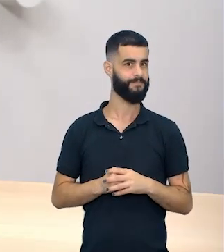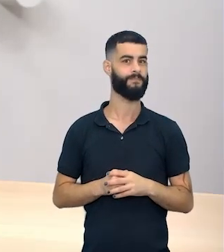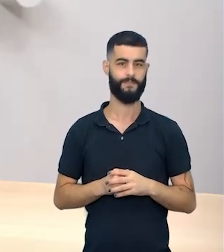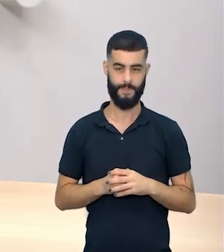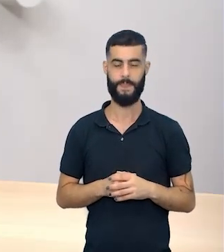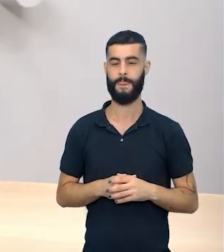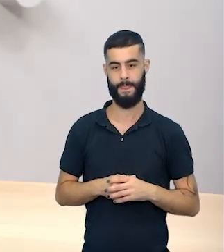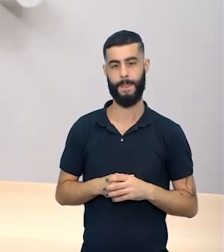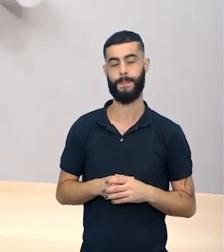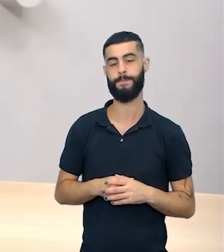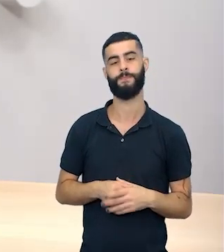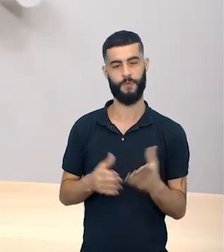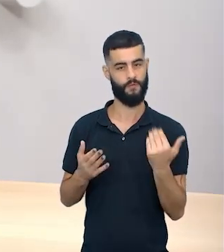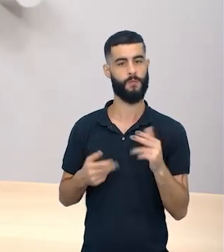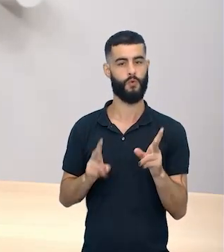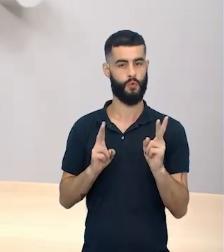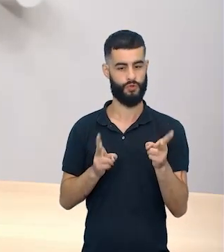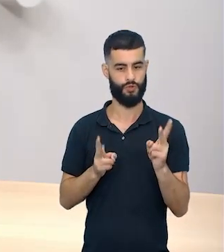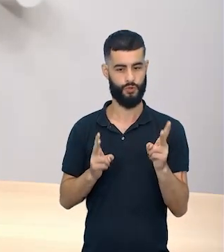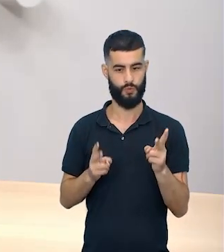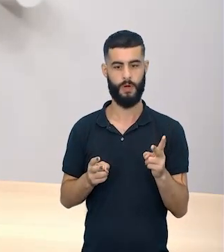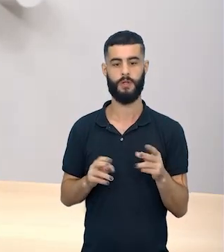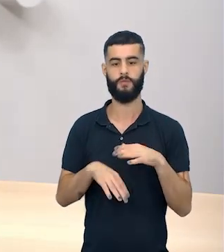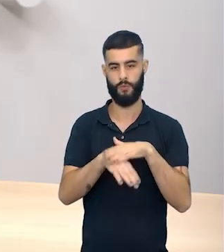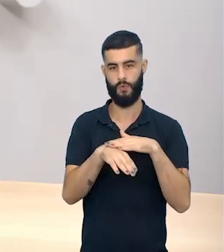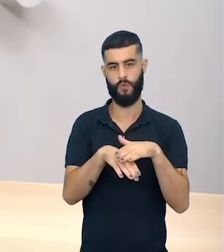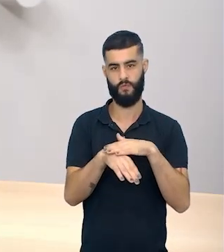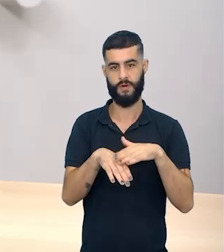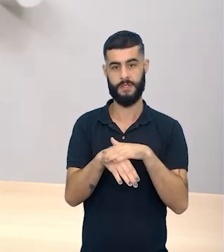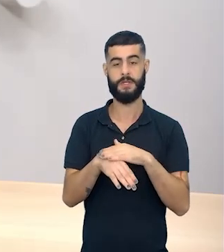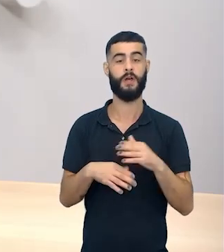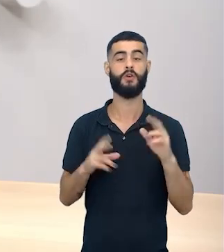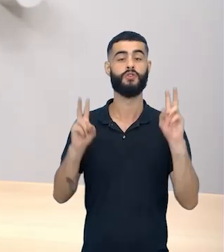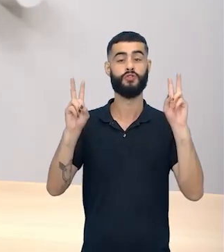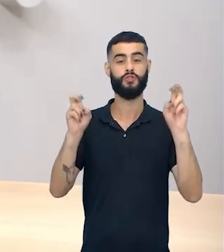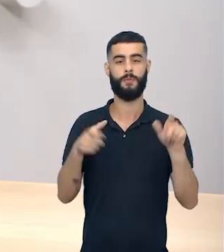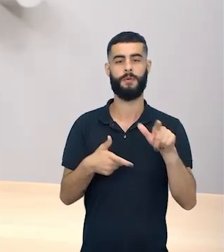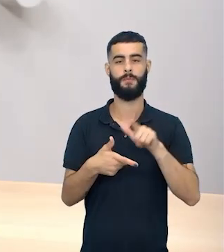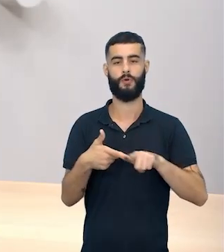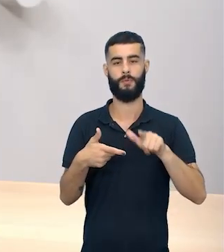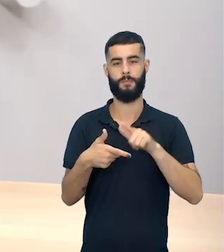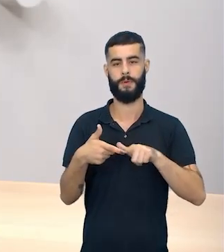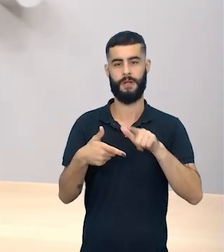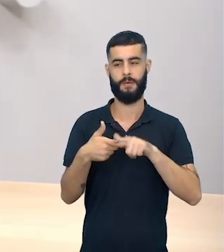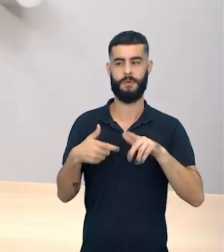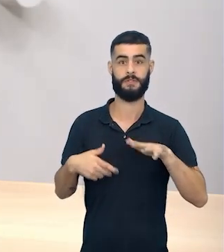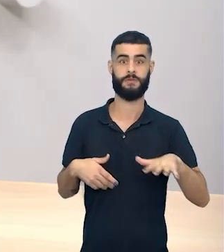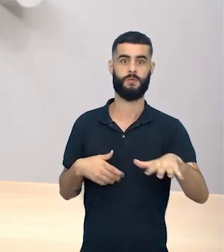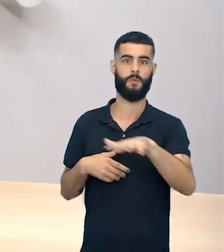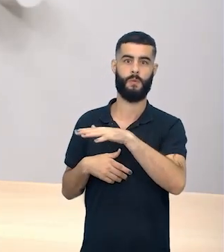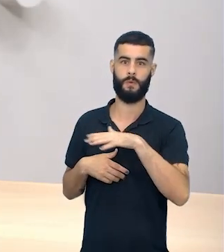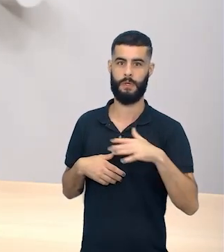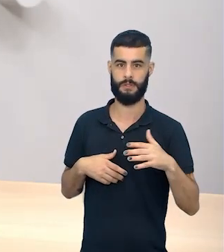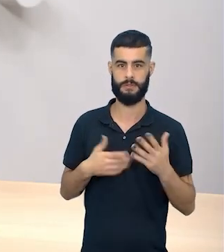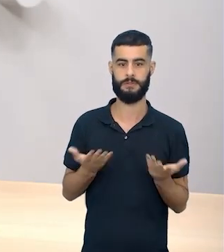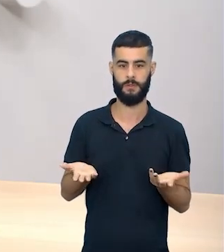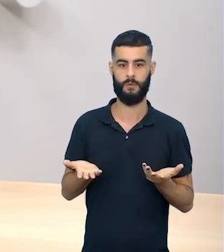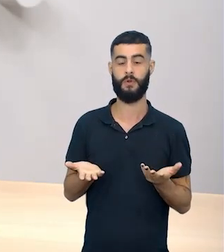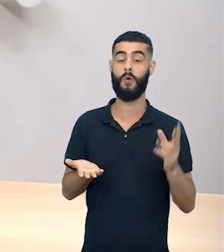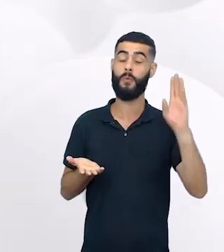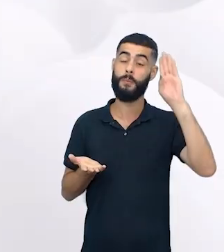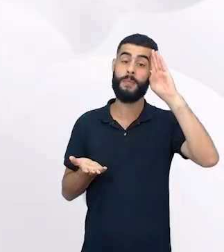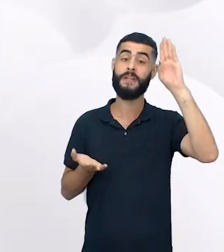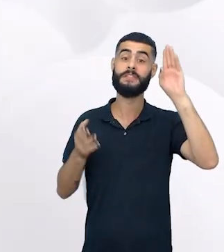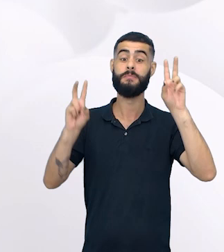continuando, vamos fazer um chat, então, aqui sobre introdução, situação, problema. O que é o tema contemporâneo transversal,